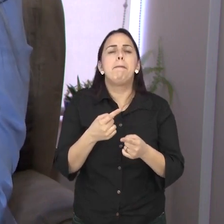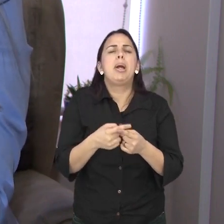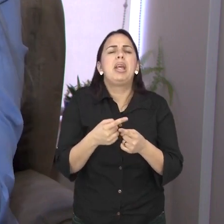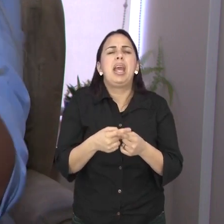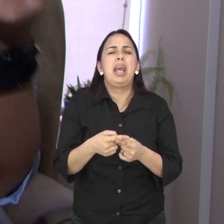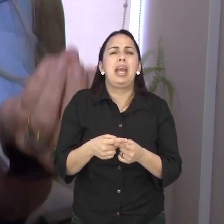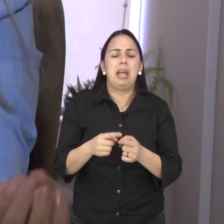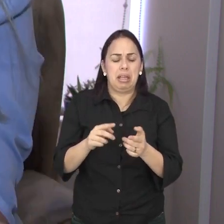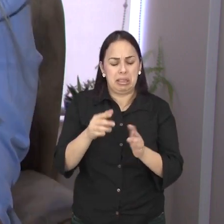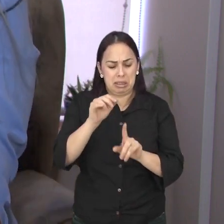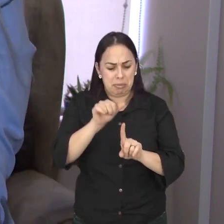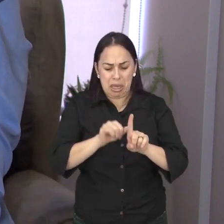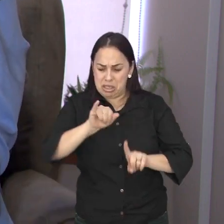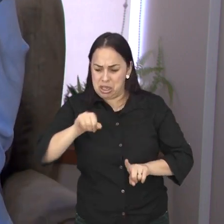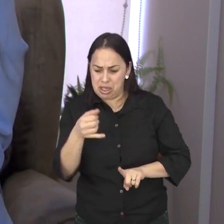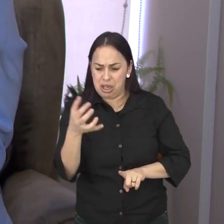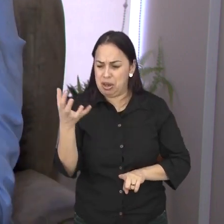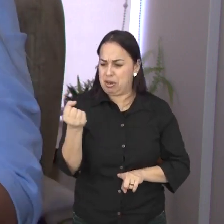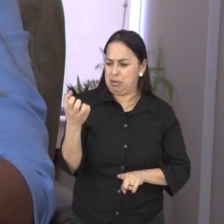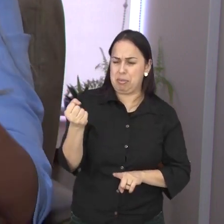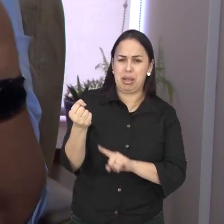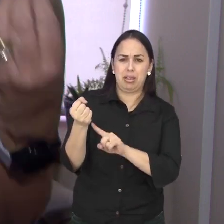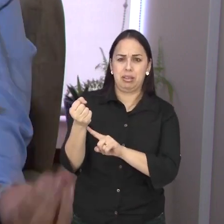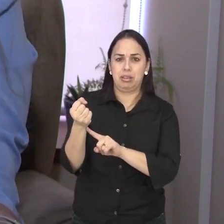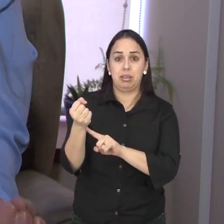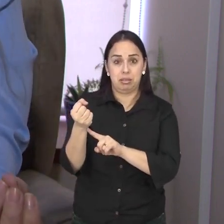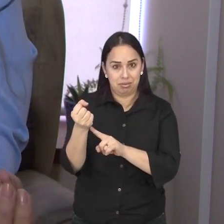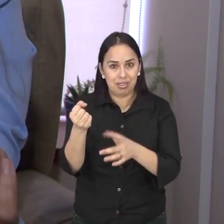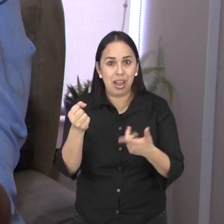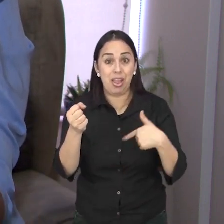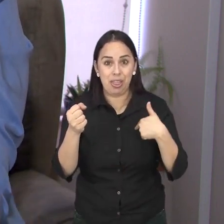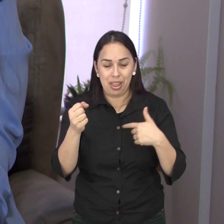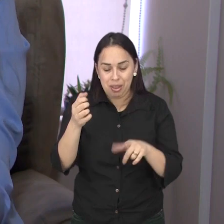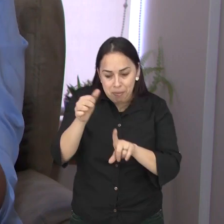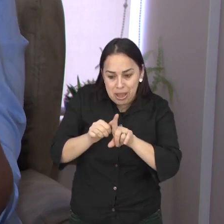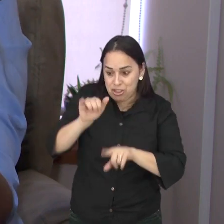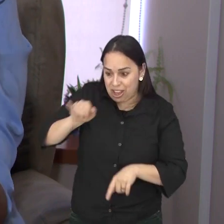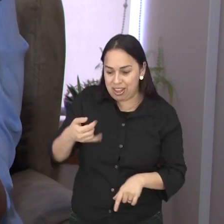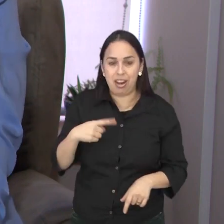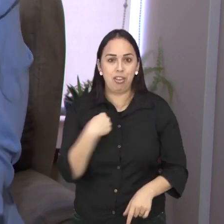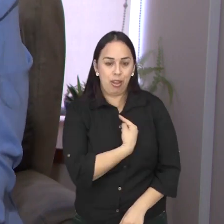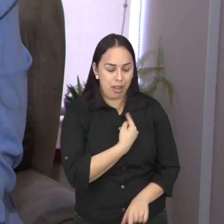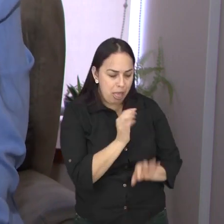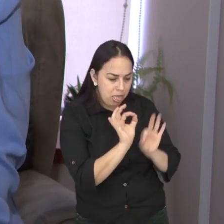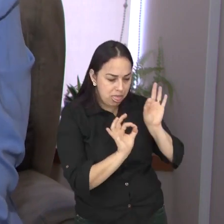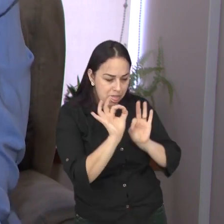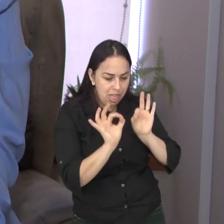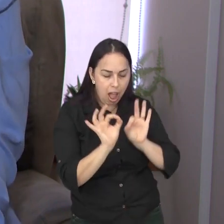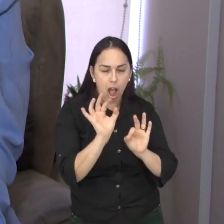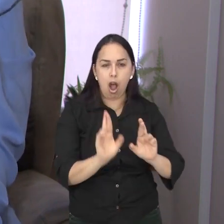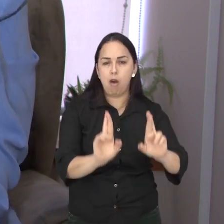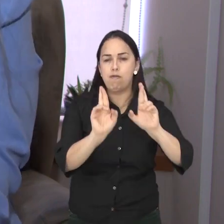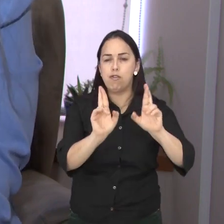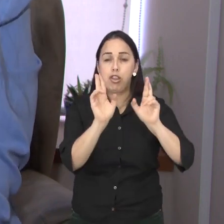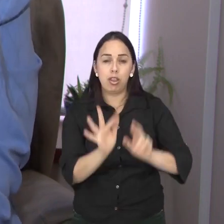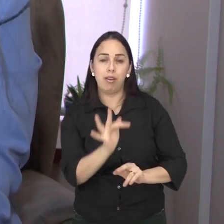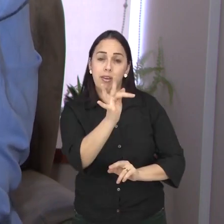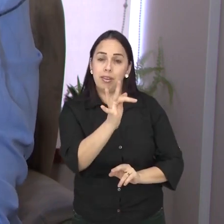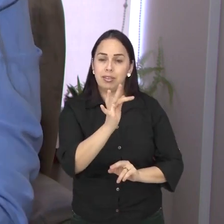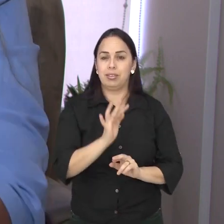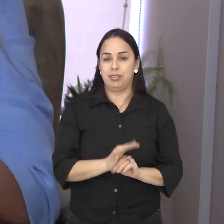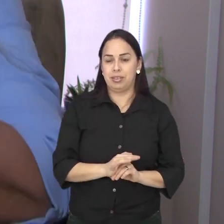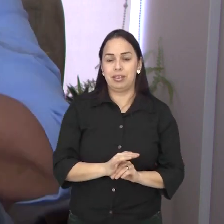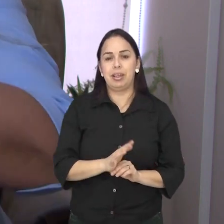resposta, por que branco, né? Por que Janeiro Branco? Porque não é em janeiro que nós traçamos as metas, as resoluções.